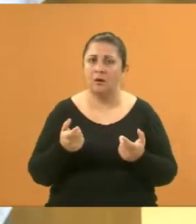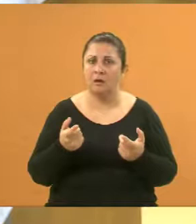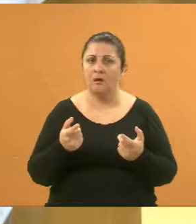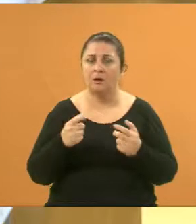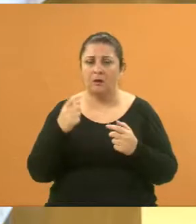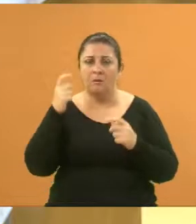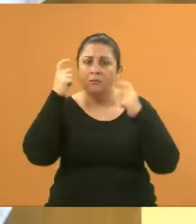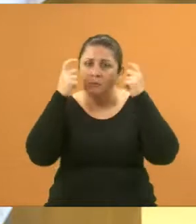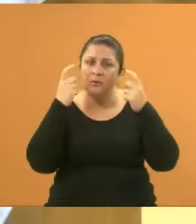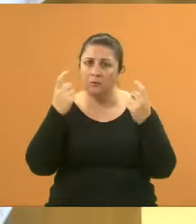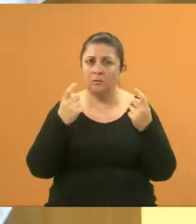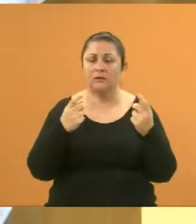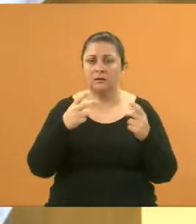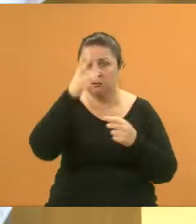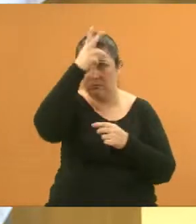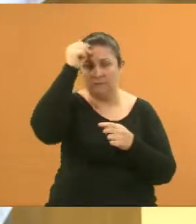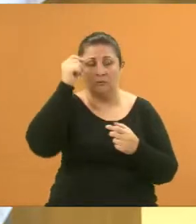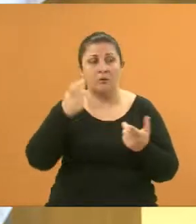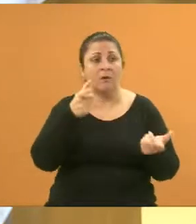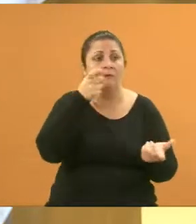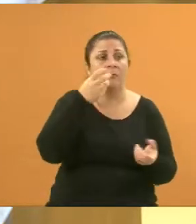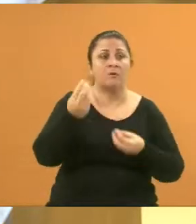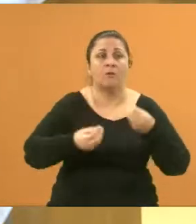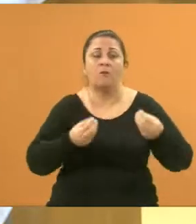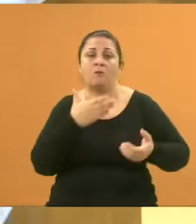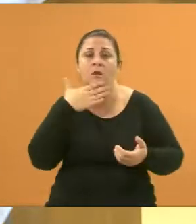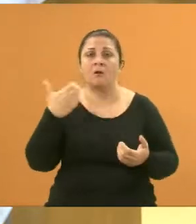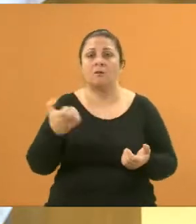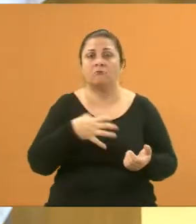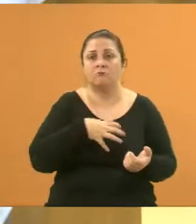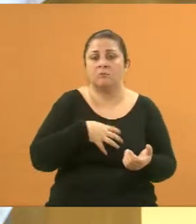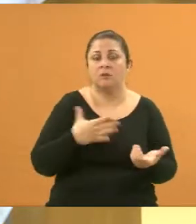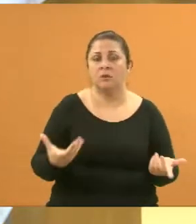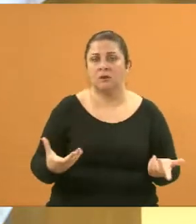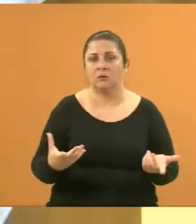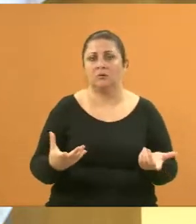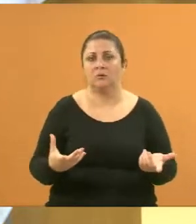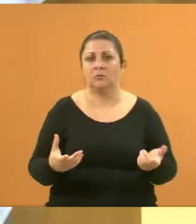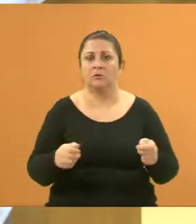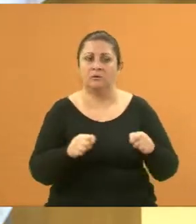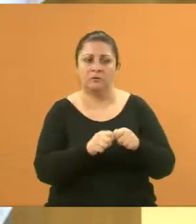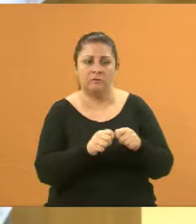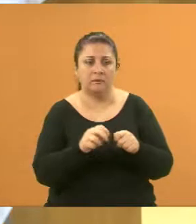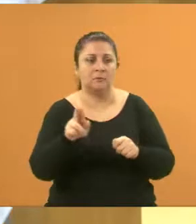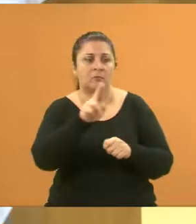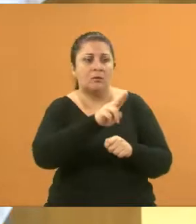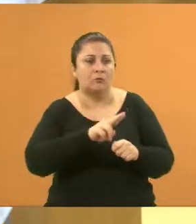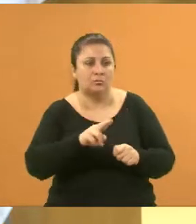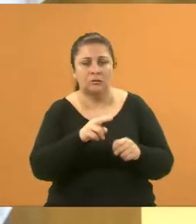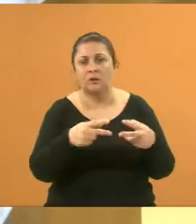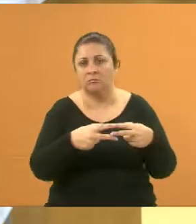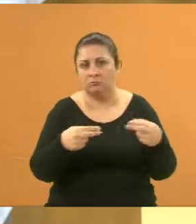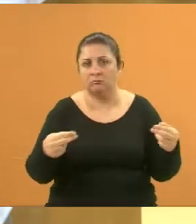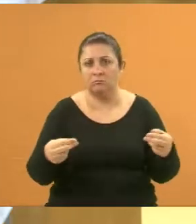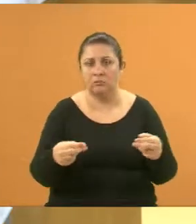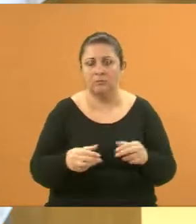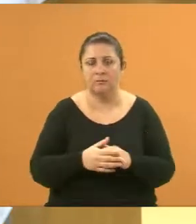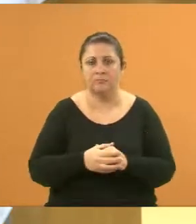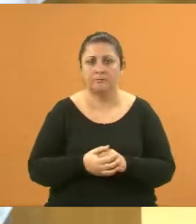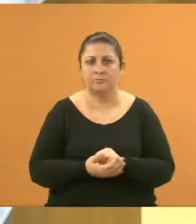ou seja, buscar a melhor opção para que se concretize a utilidade pública a que pretende a